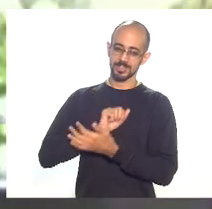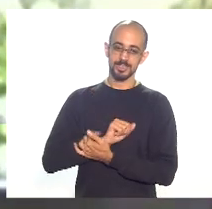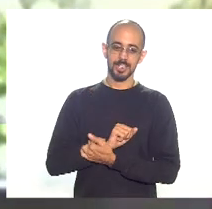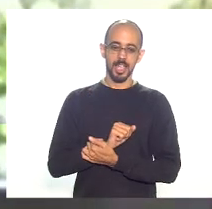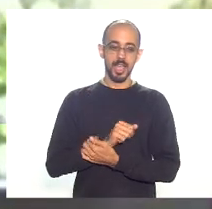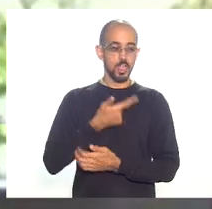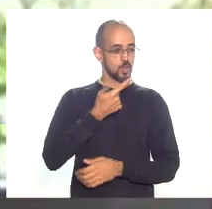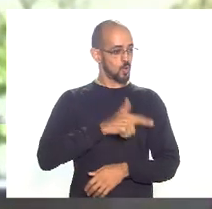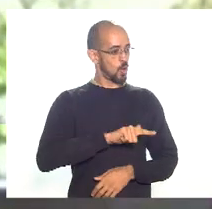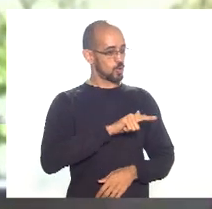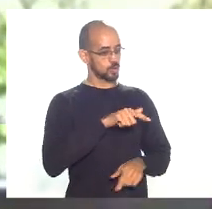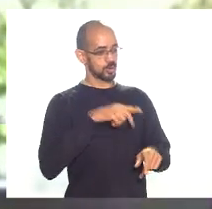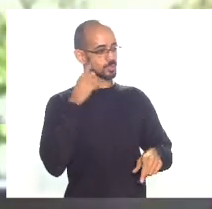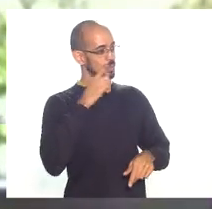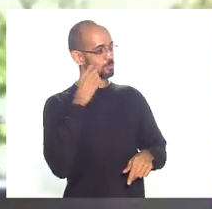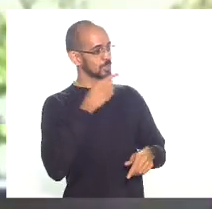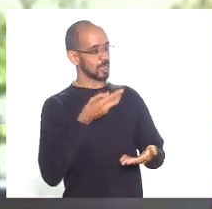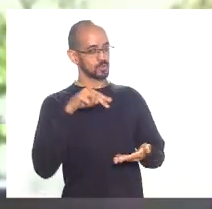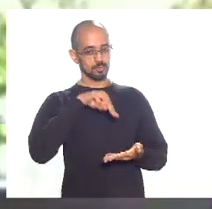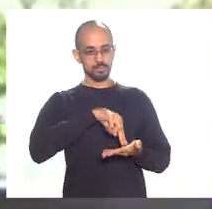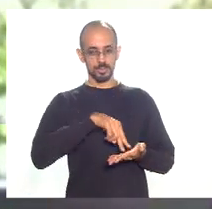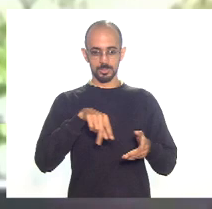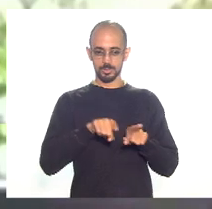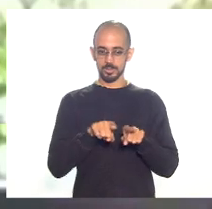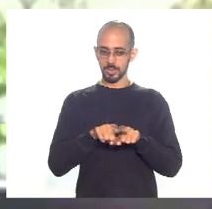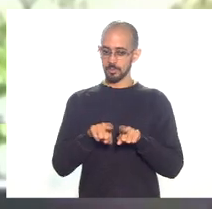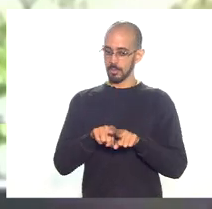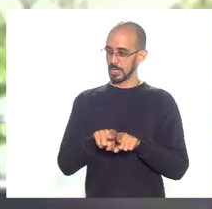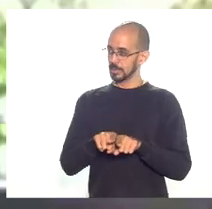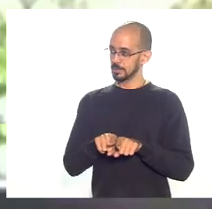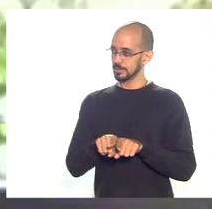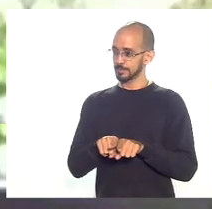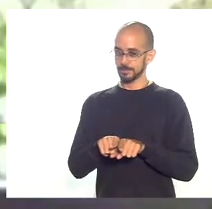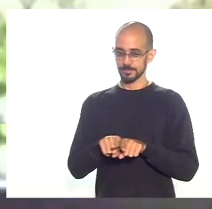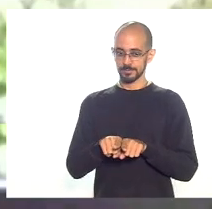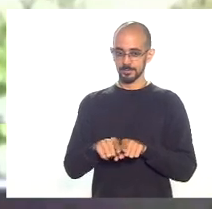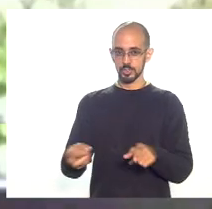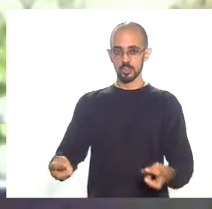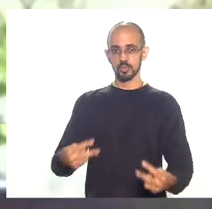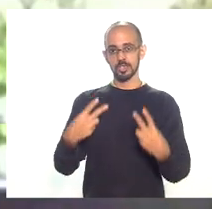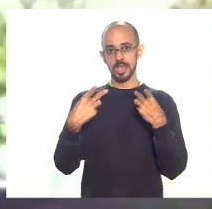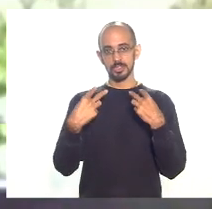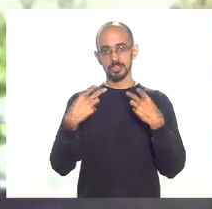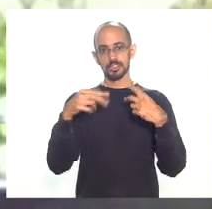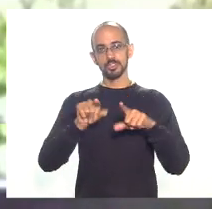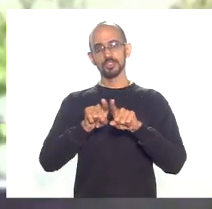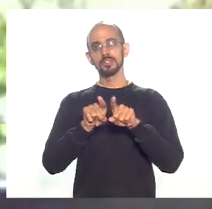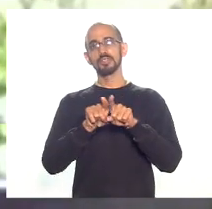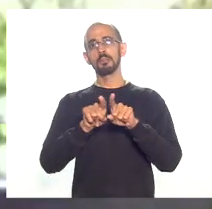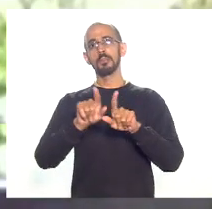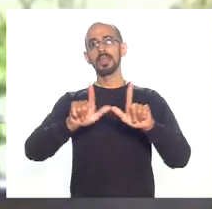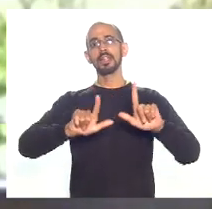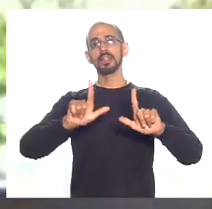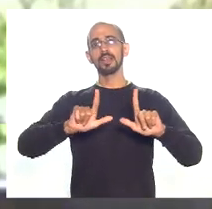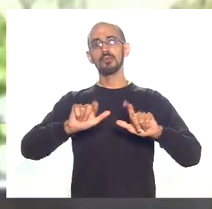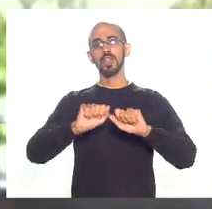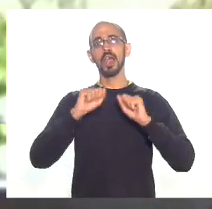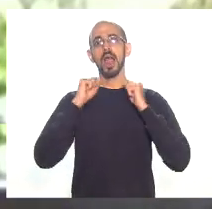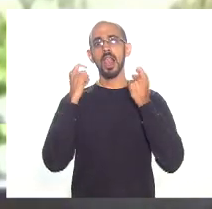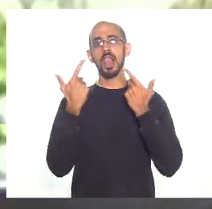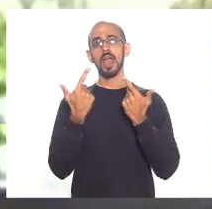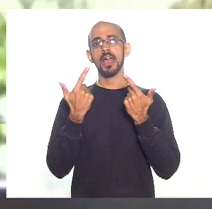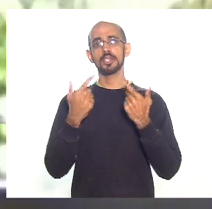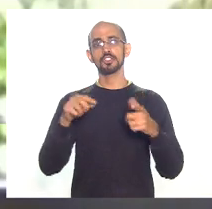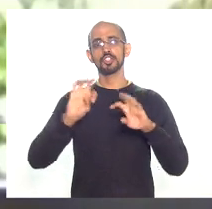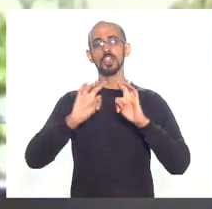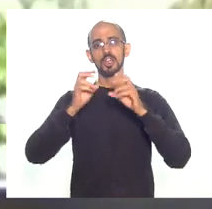mais deputadas presentes senhores deputados presentes aqueles que nos assistem pela TV Alege e aqueles que nos acompanham